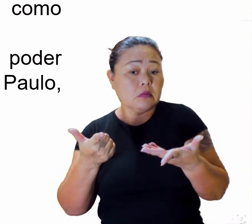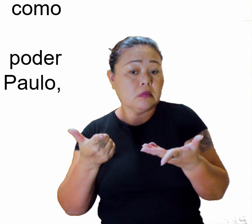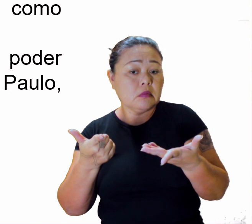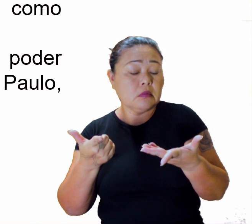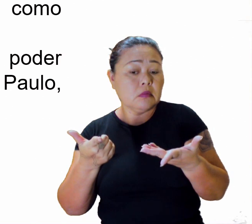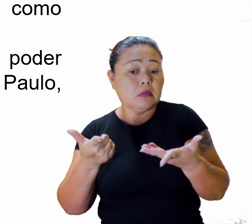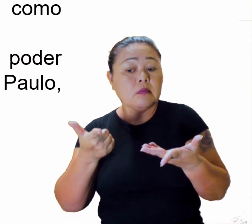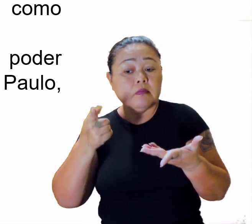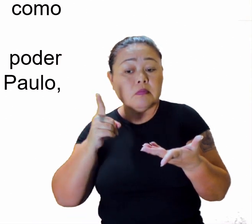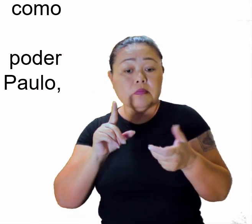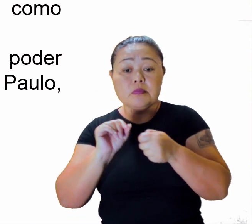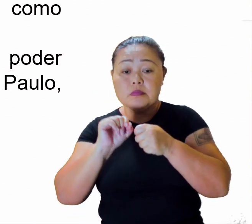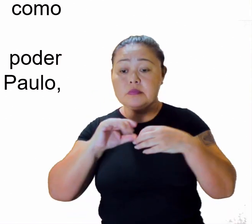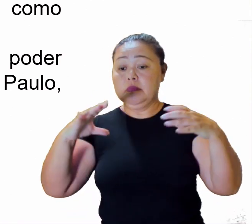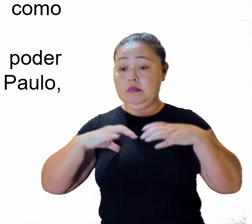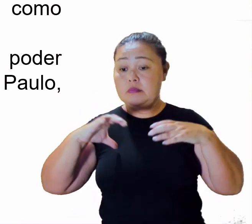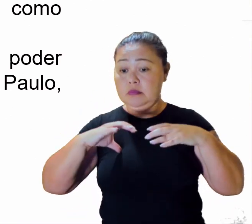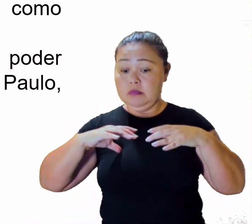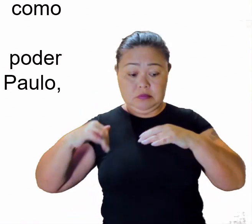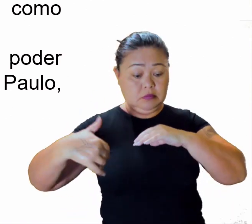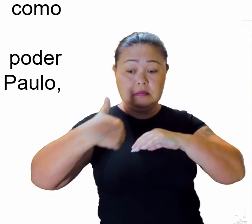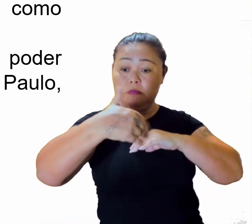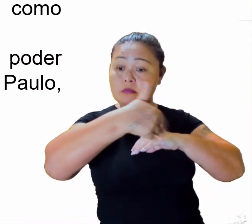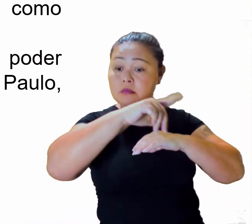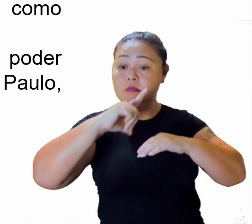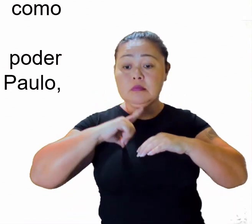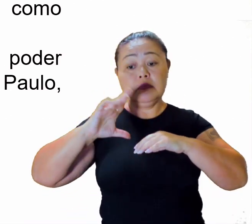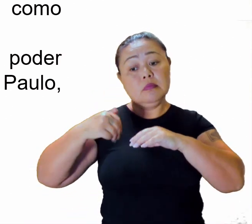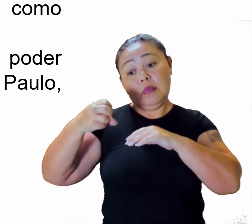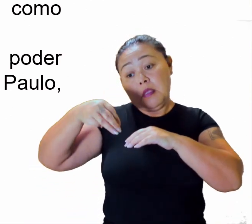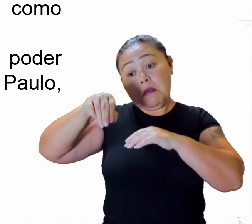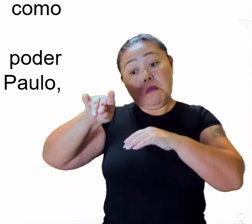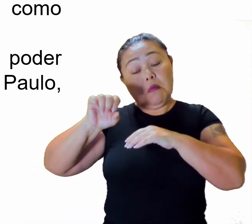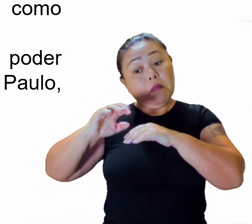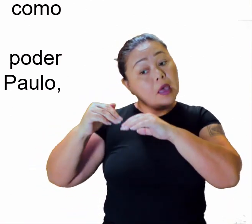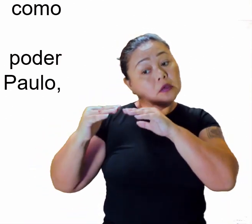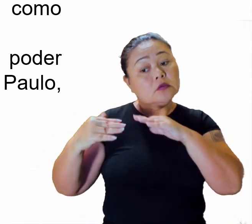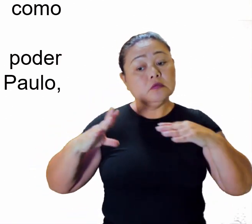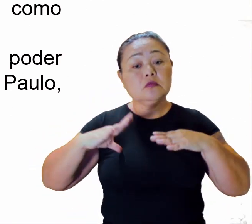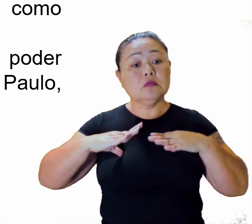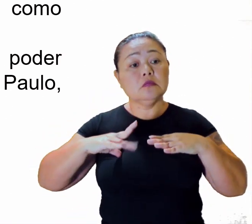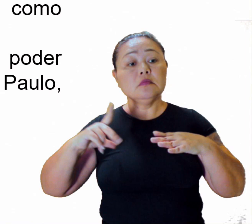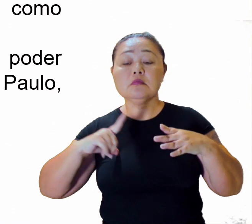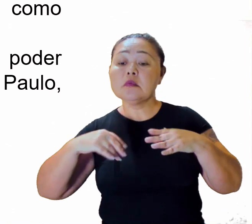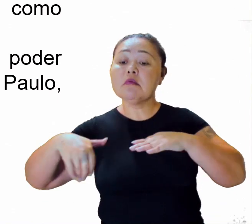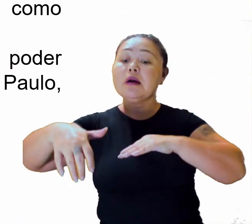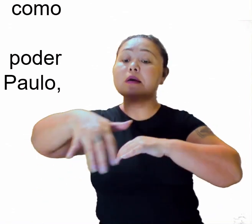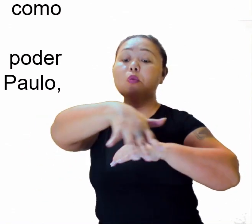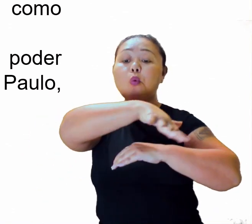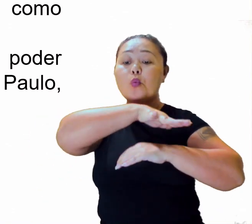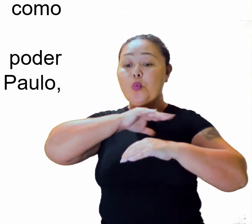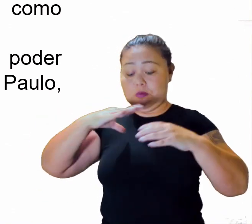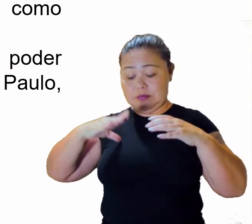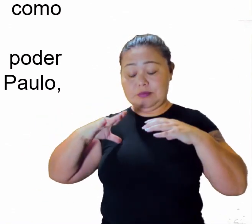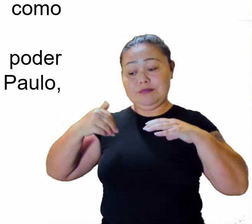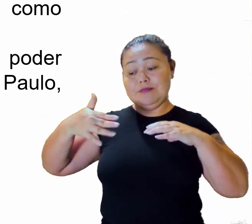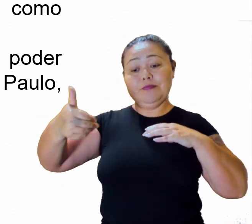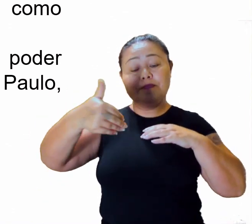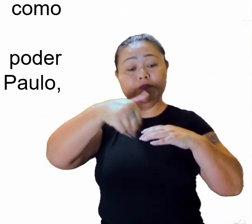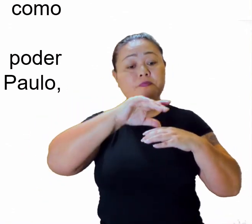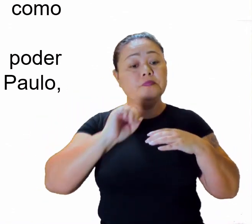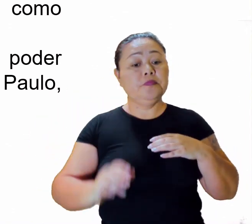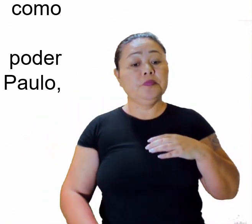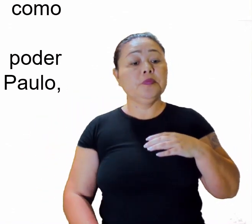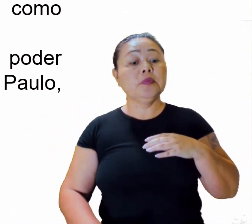essa intensa metropolização em relação a essa cidade. A cidade média ela vai ser o quê? vai ficar ali ao redor dessa cidade maior. Muito